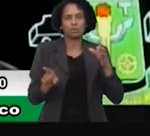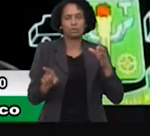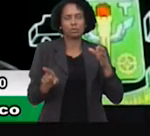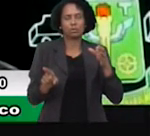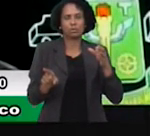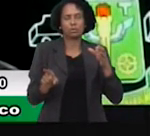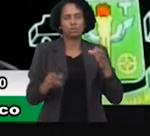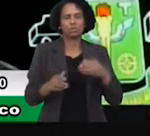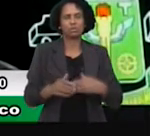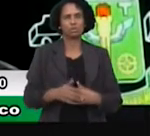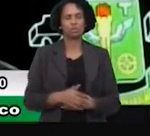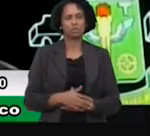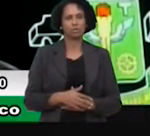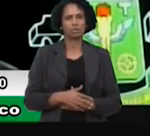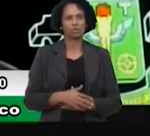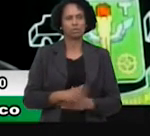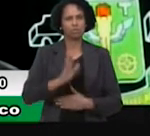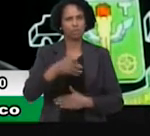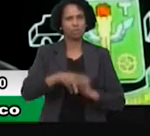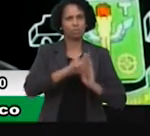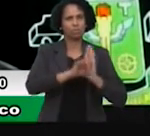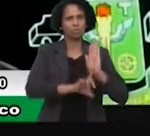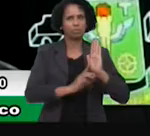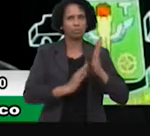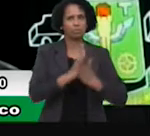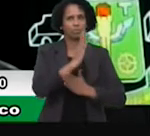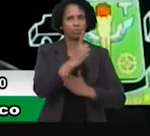Aprovado o PL